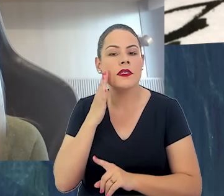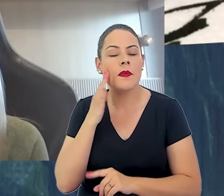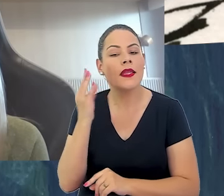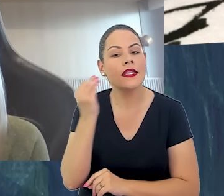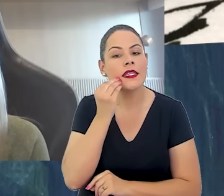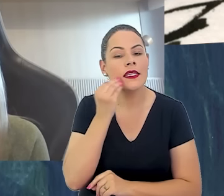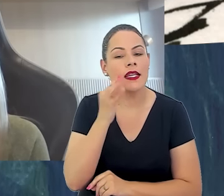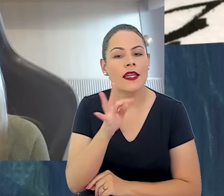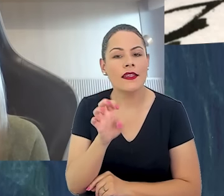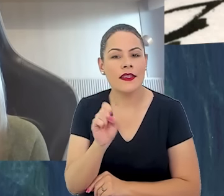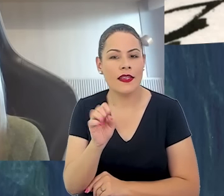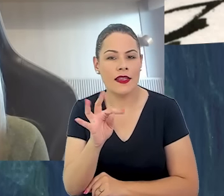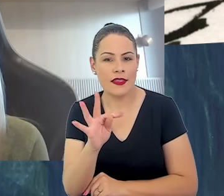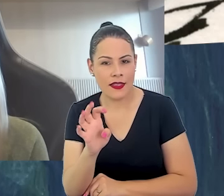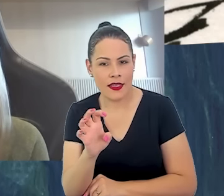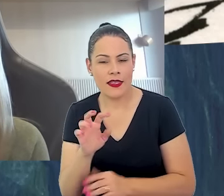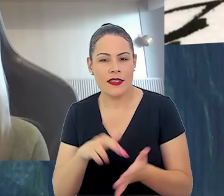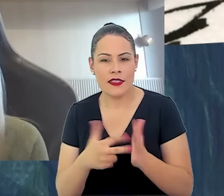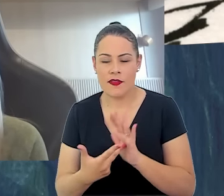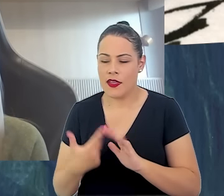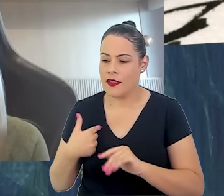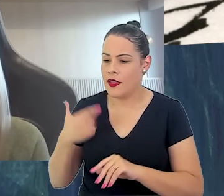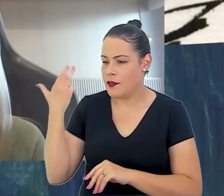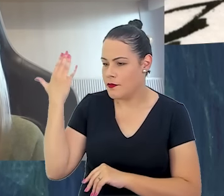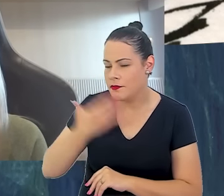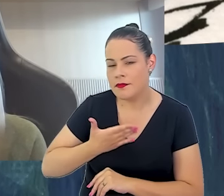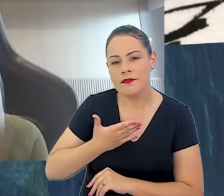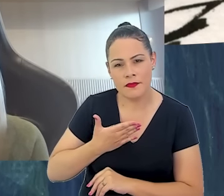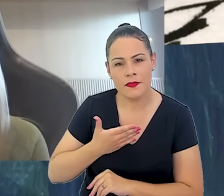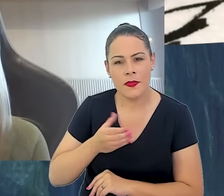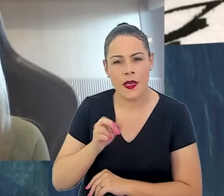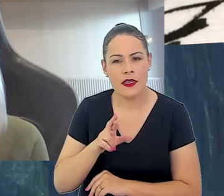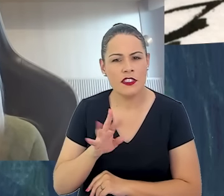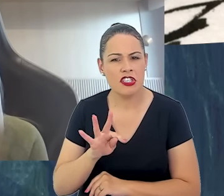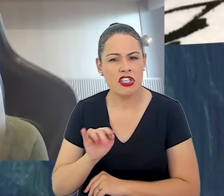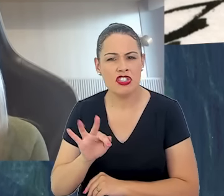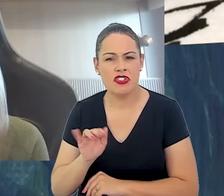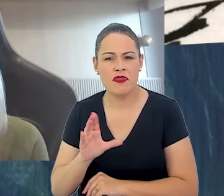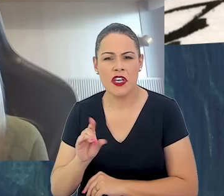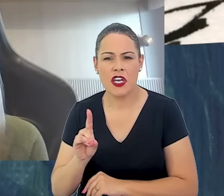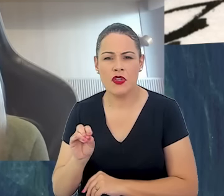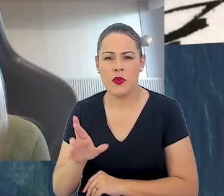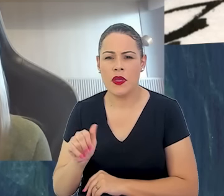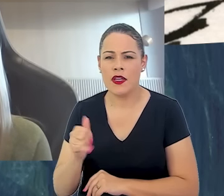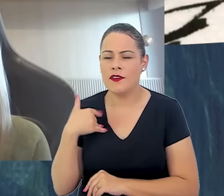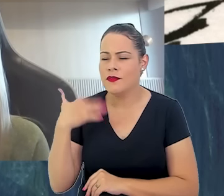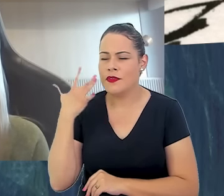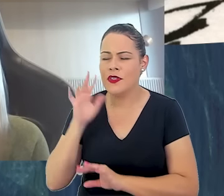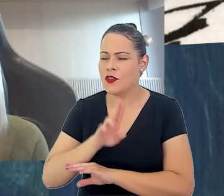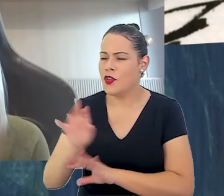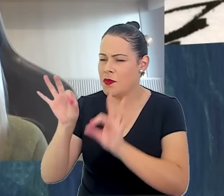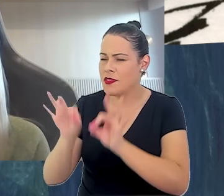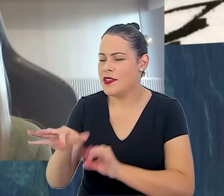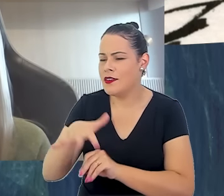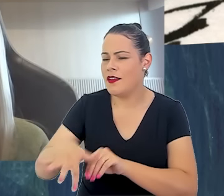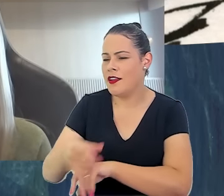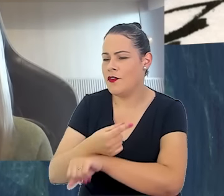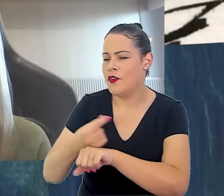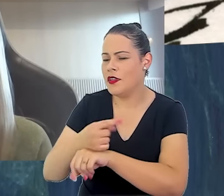a Atest, que é uma certificadora, né? Não sei como é que chama direito aí no mercado financeiro, mas